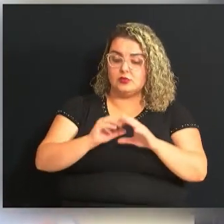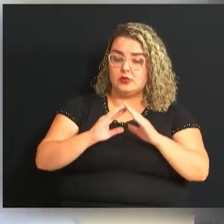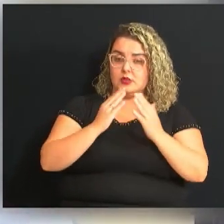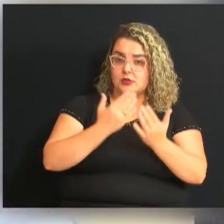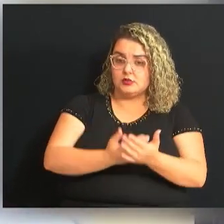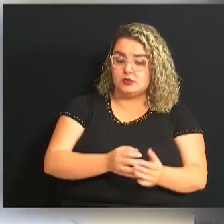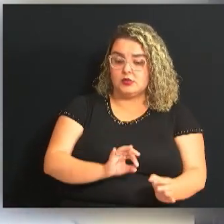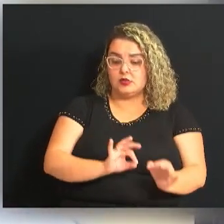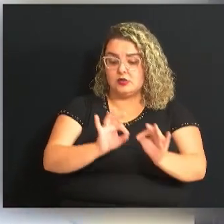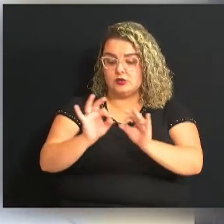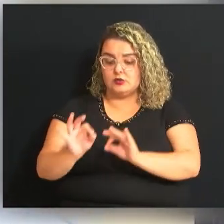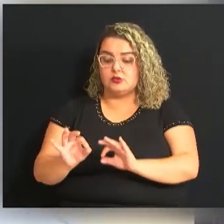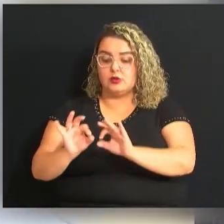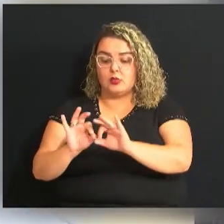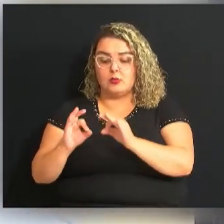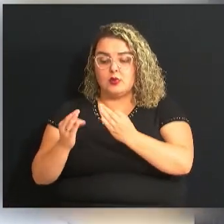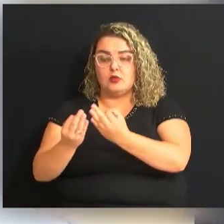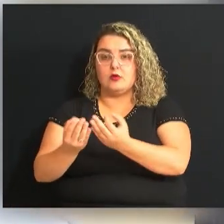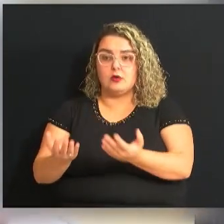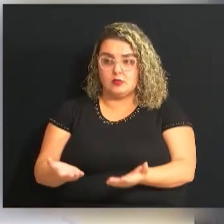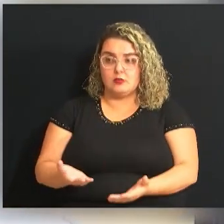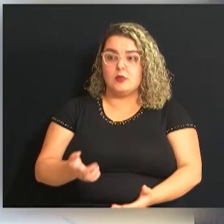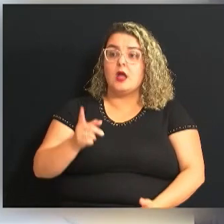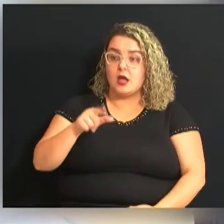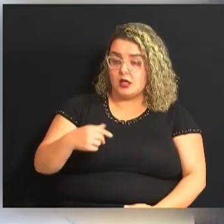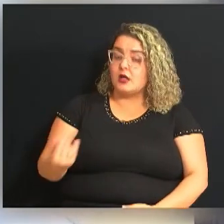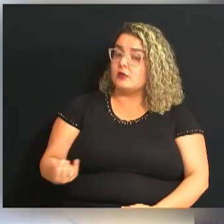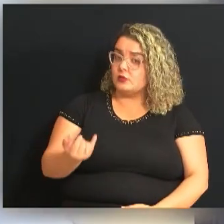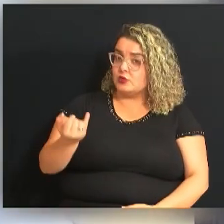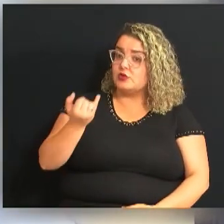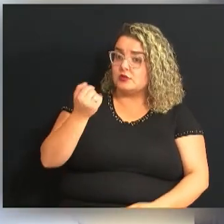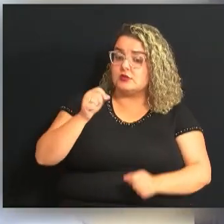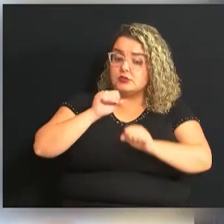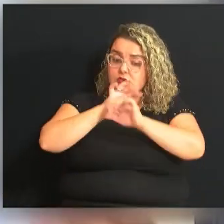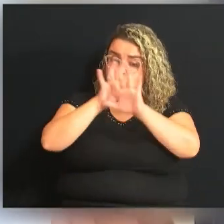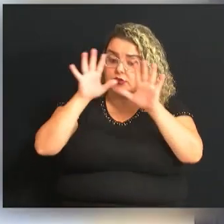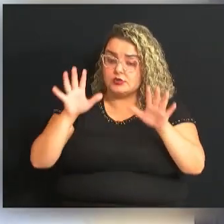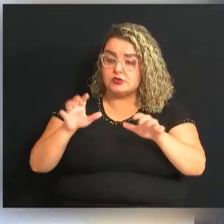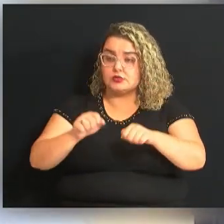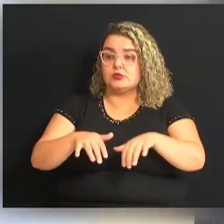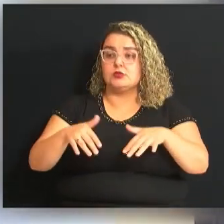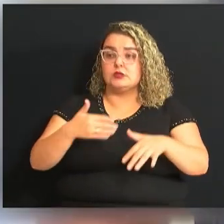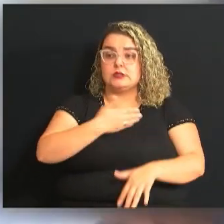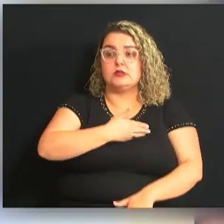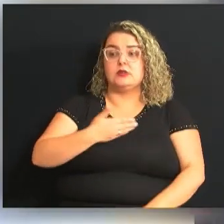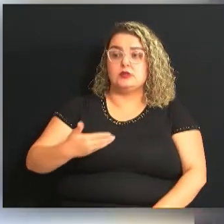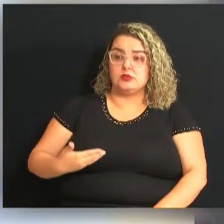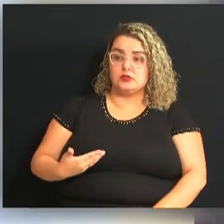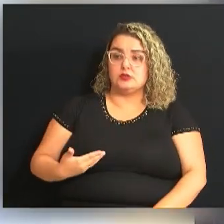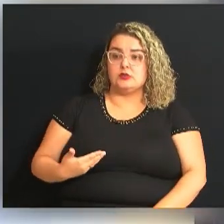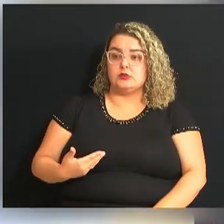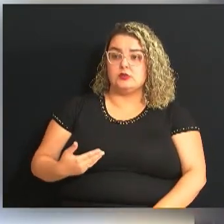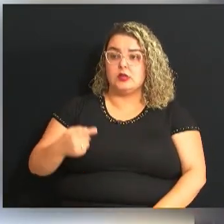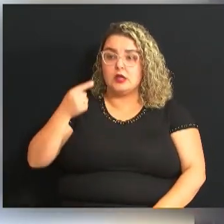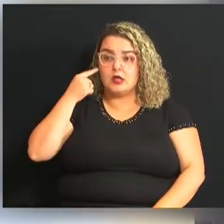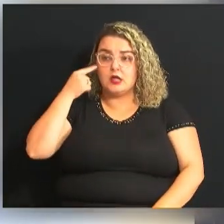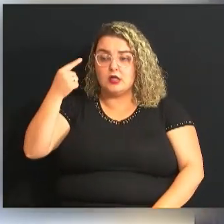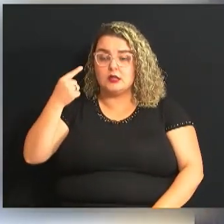a família. Então, é importante deixar claro nessa audiência pública que a intenção do vereador, conforme ele já